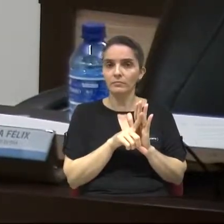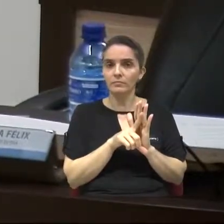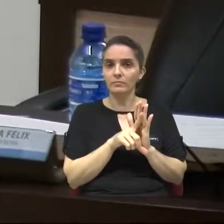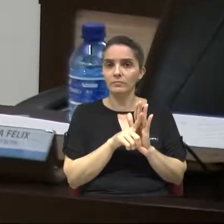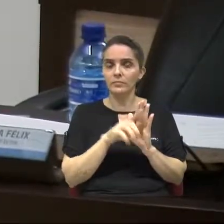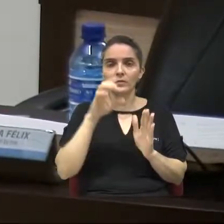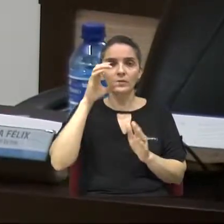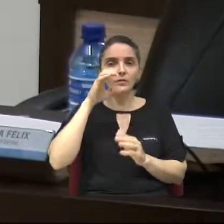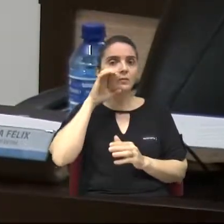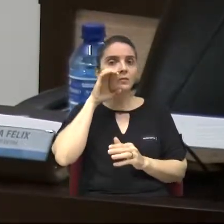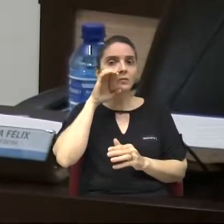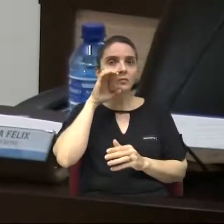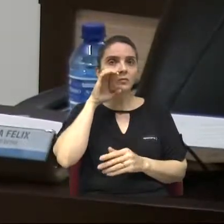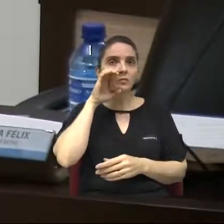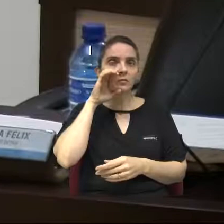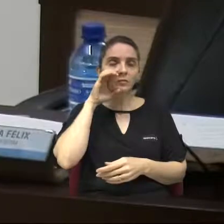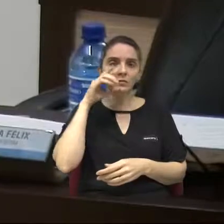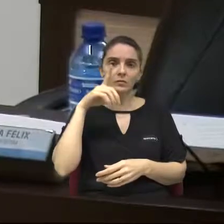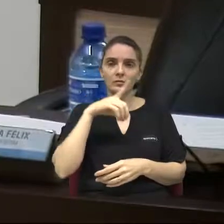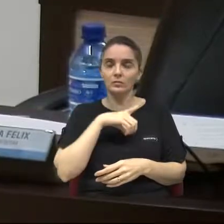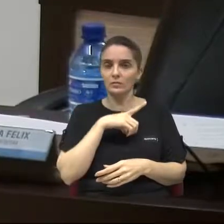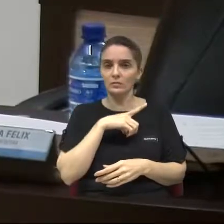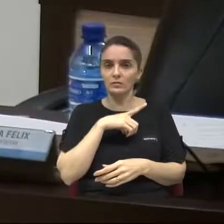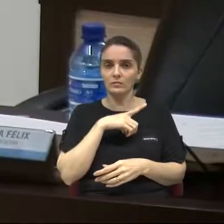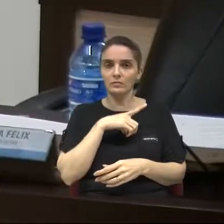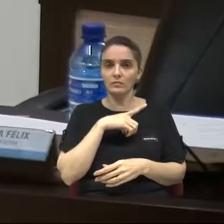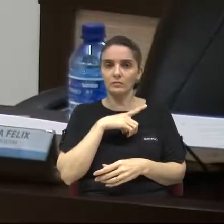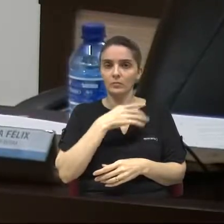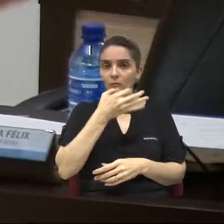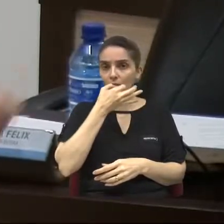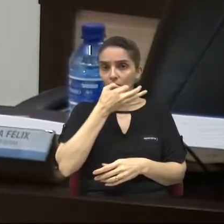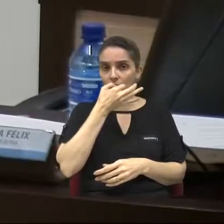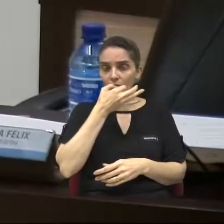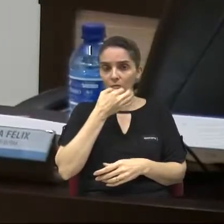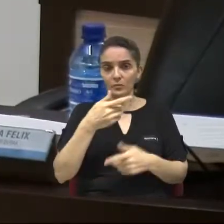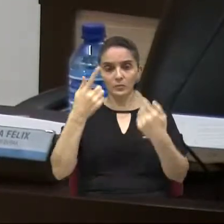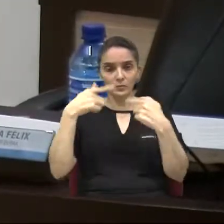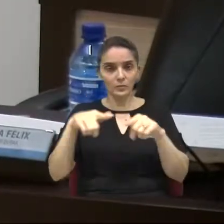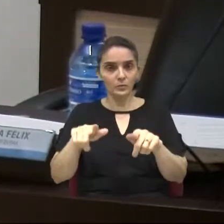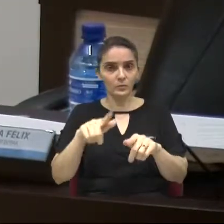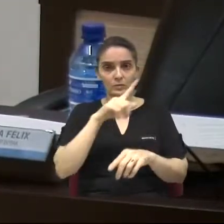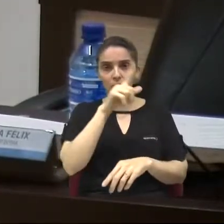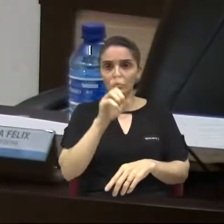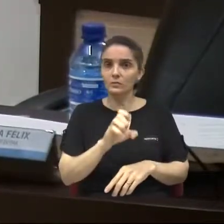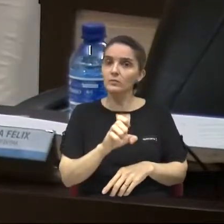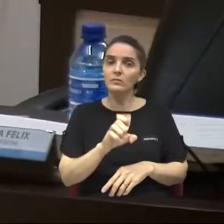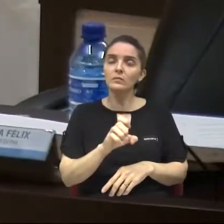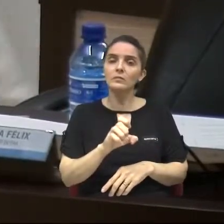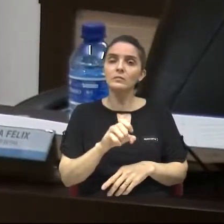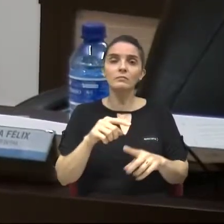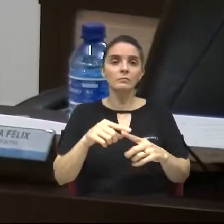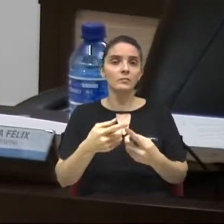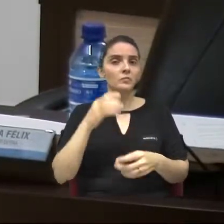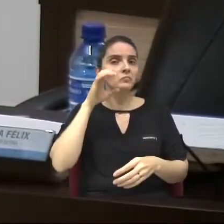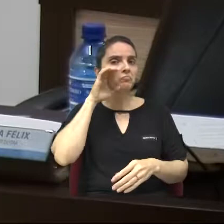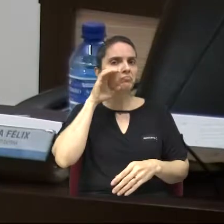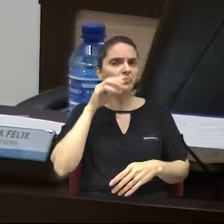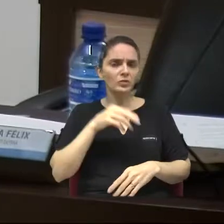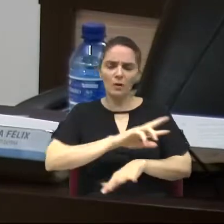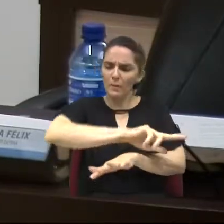Vereadora Constância Félix, que tem um posicionamento divergente do vereador José Roberto, já levou